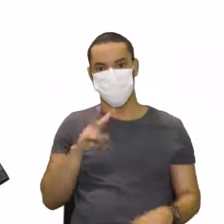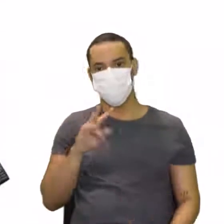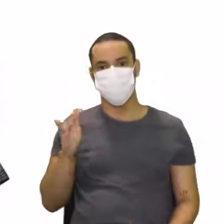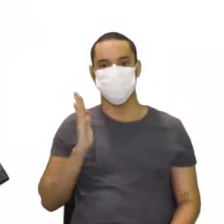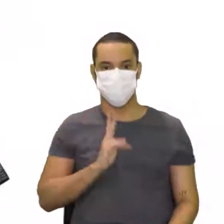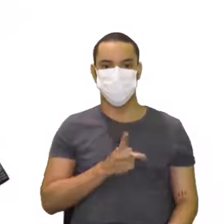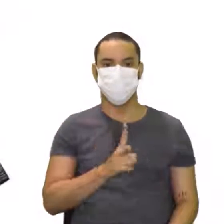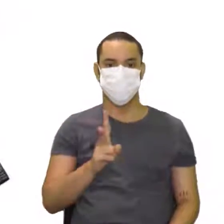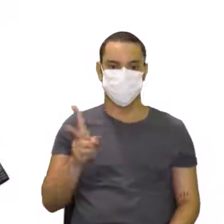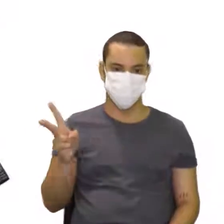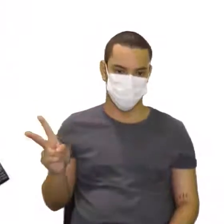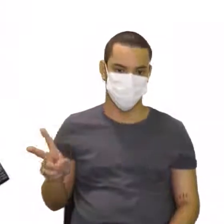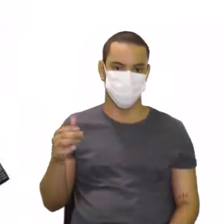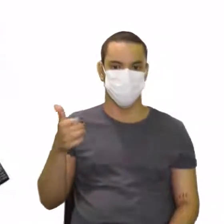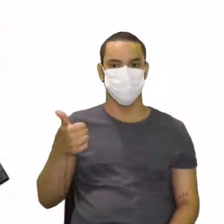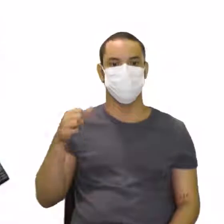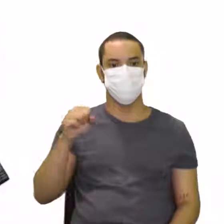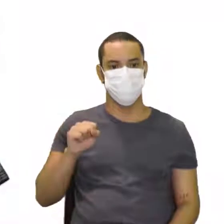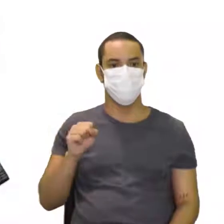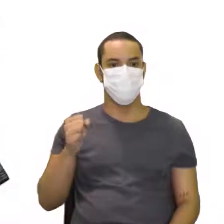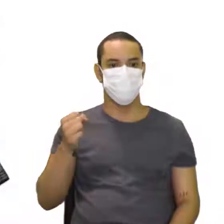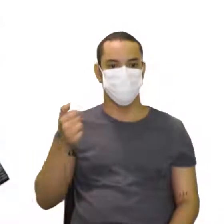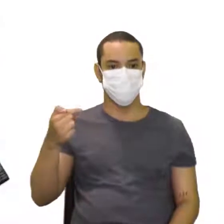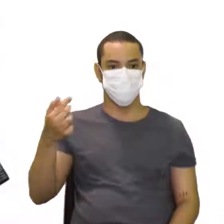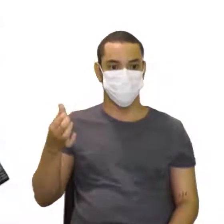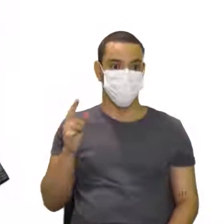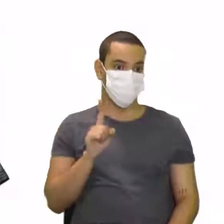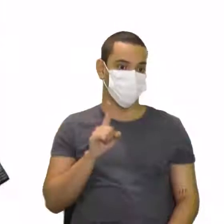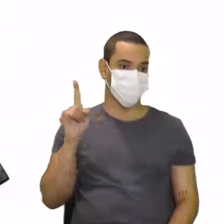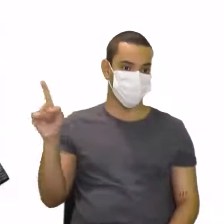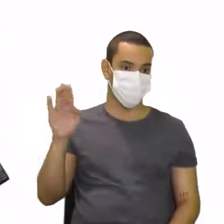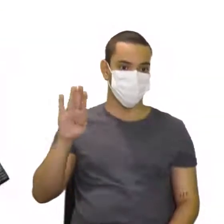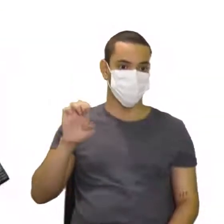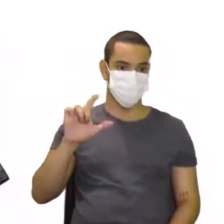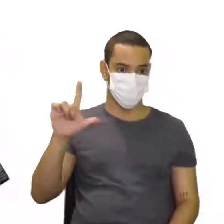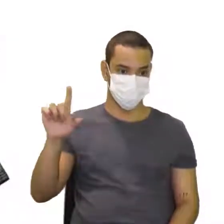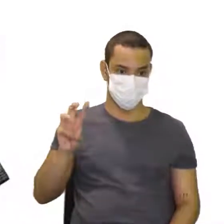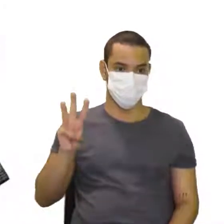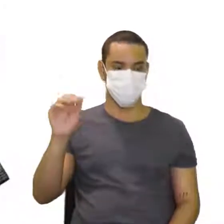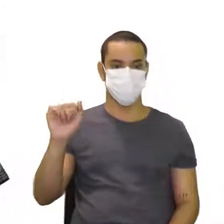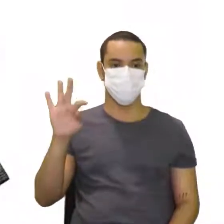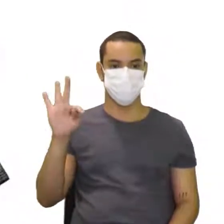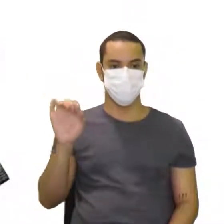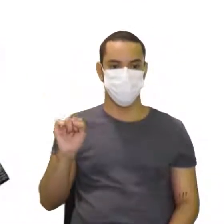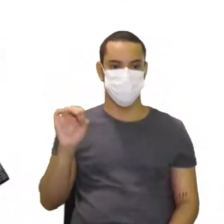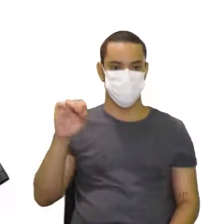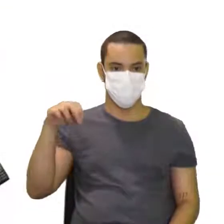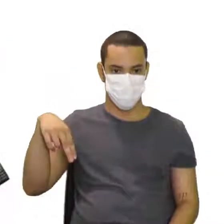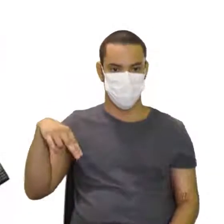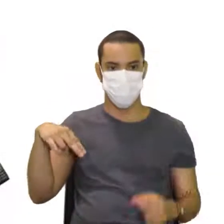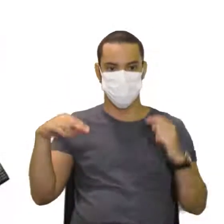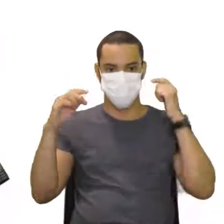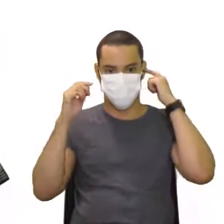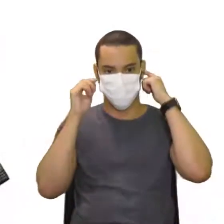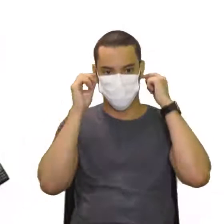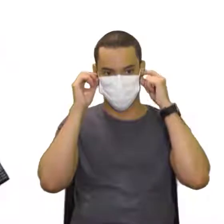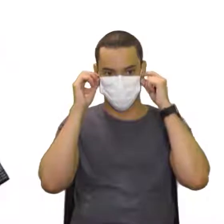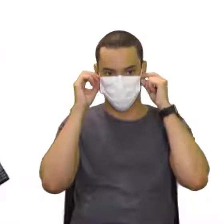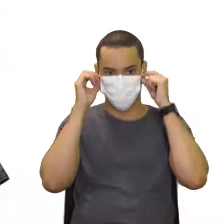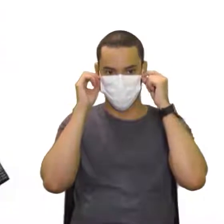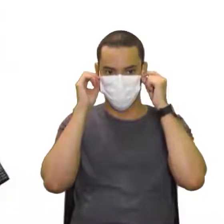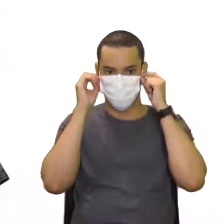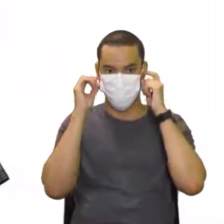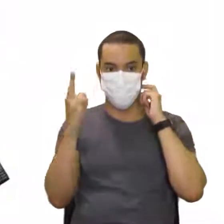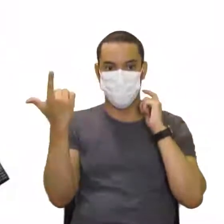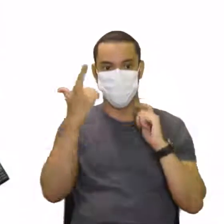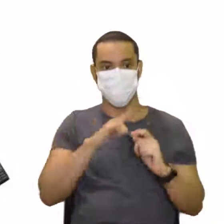continuando, né? 1876, aqui, ó, Bell e Watson consegue a transmissão da